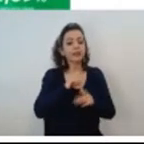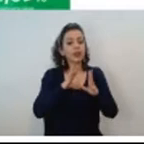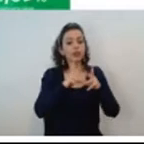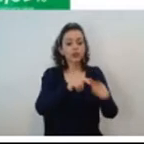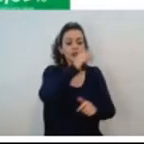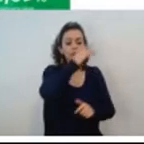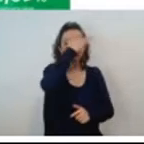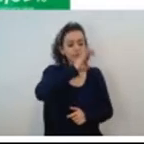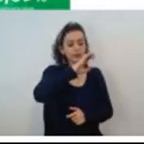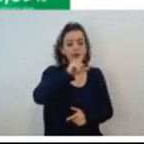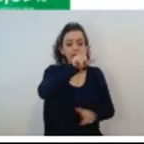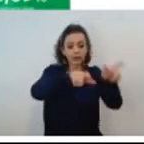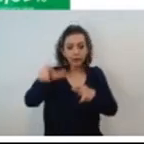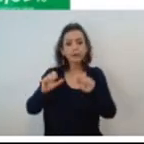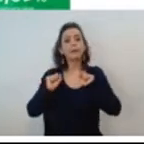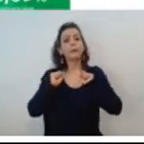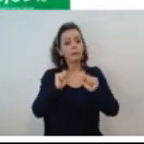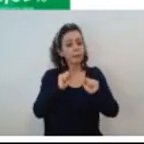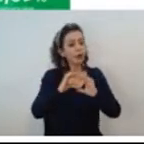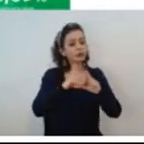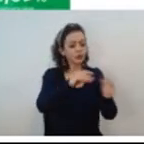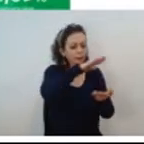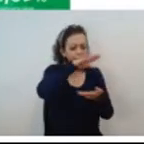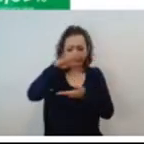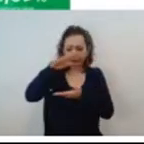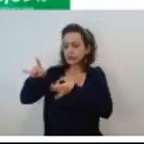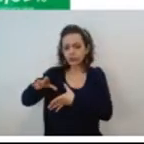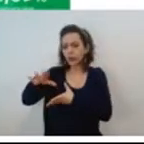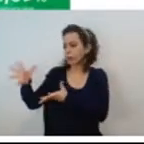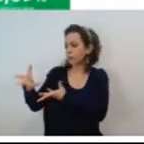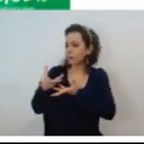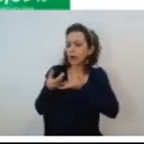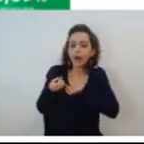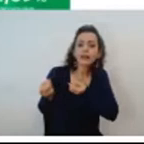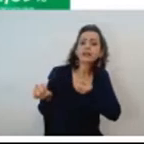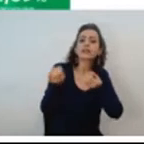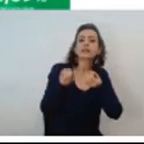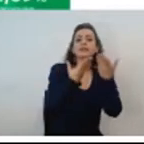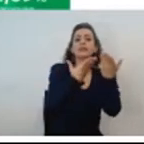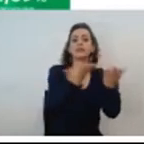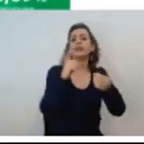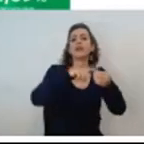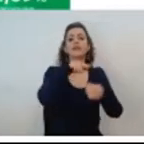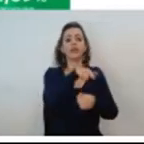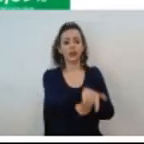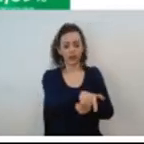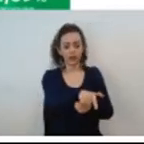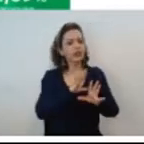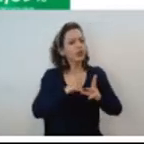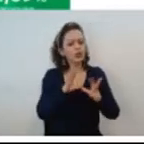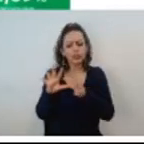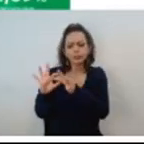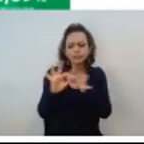e tudo isso também construído em parceria com os nossos fornecedores com a indústria não é para que a cadeia de Economia circular também